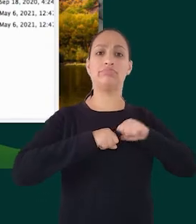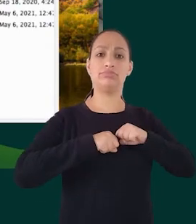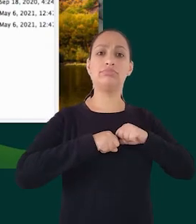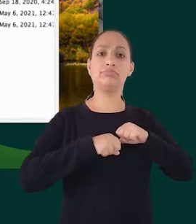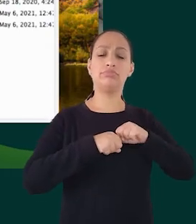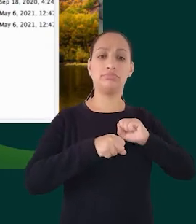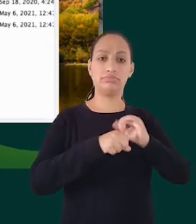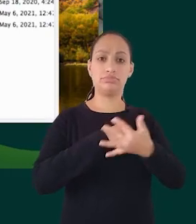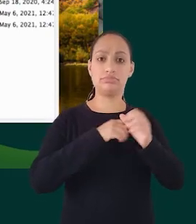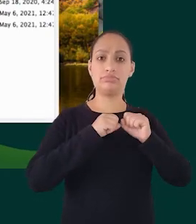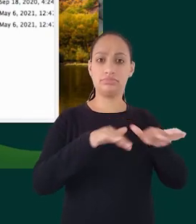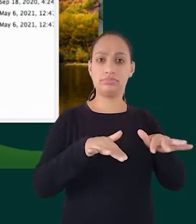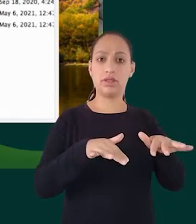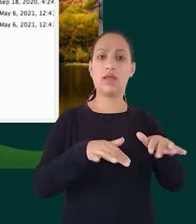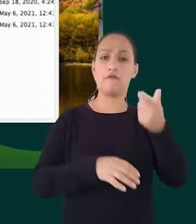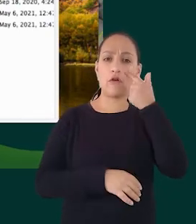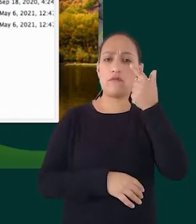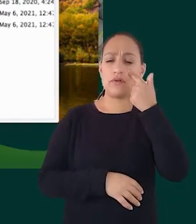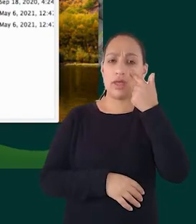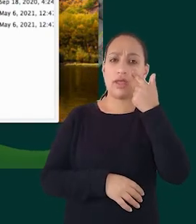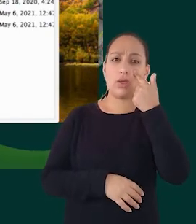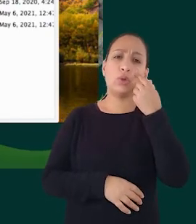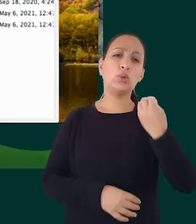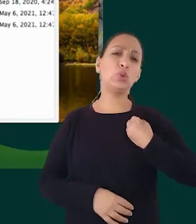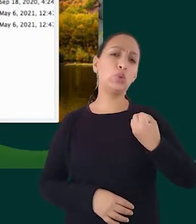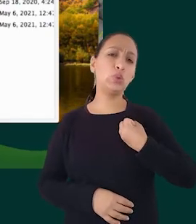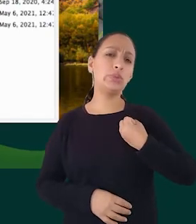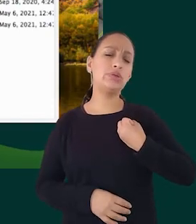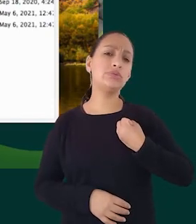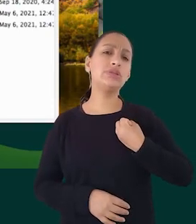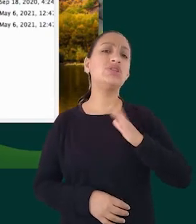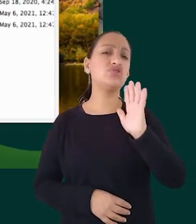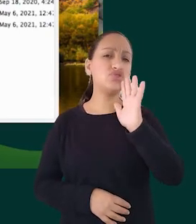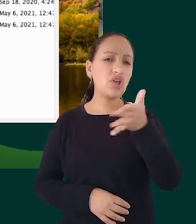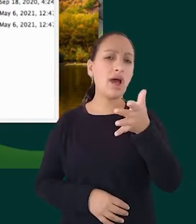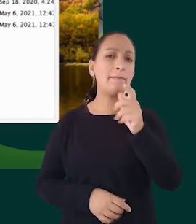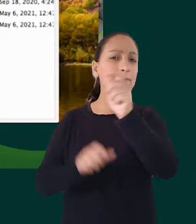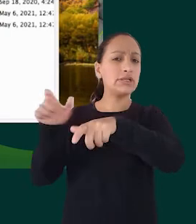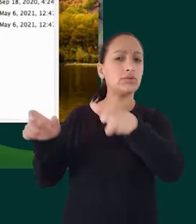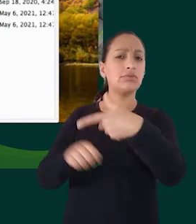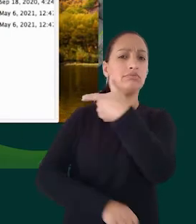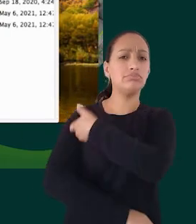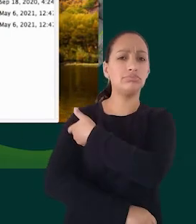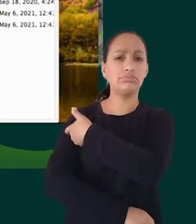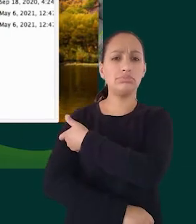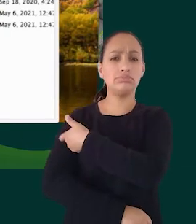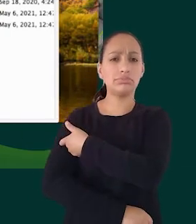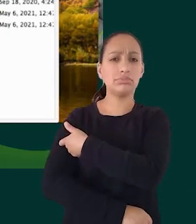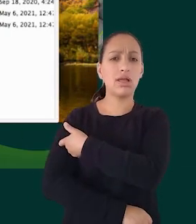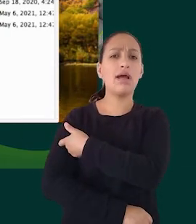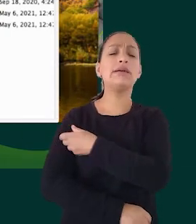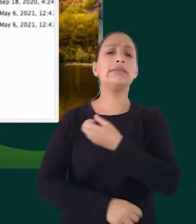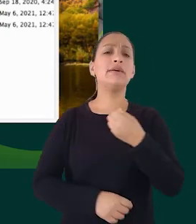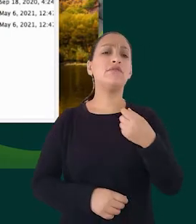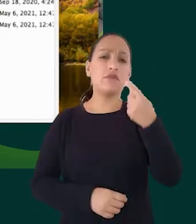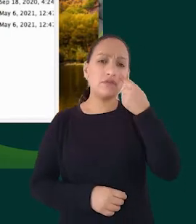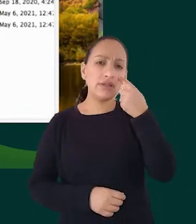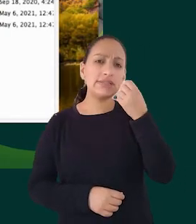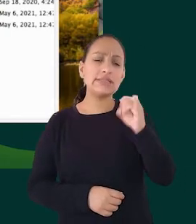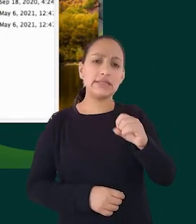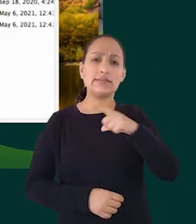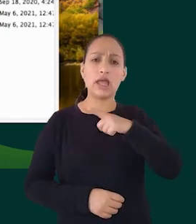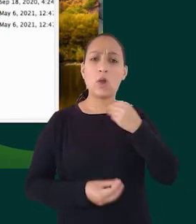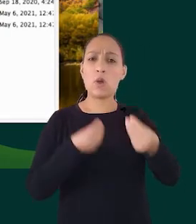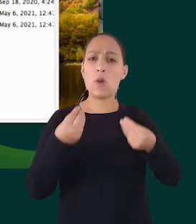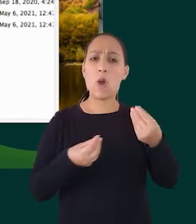verificar o número de pessoas vacinadas e vou verificar se dá para estabelecer uma reta de regressão linear, ou